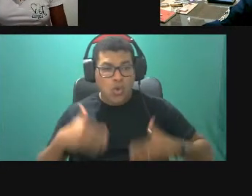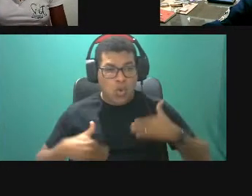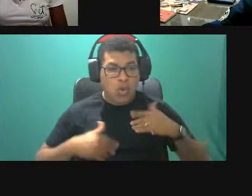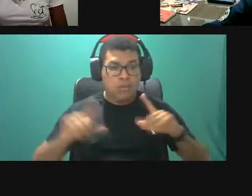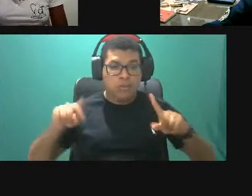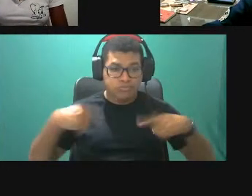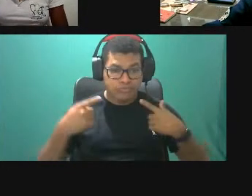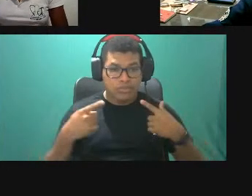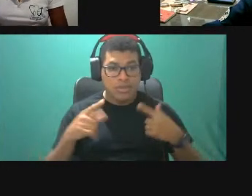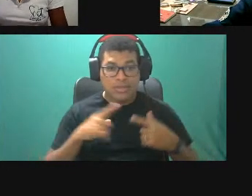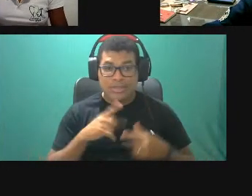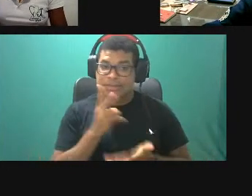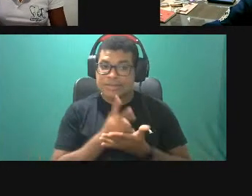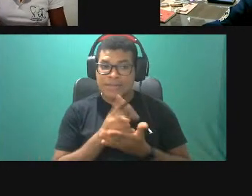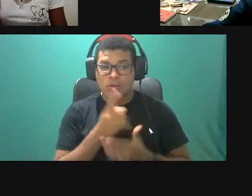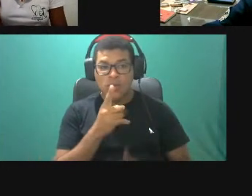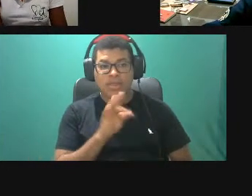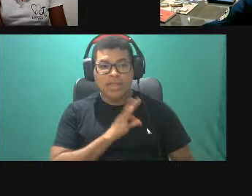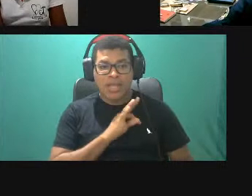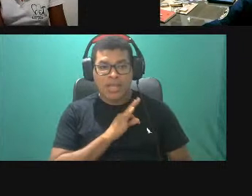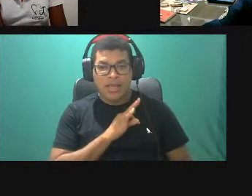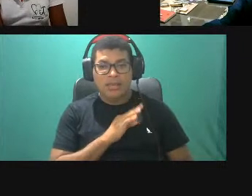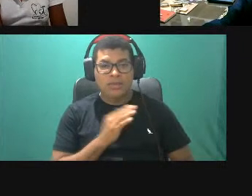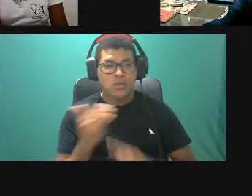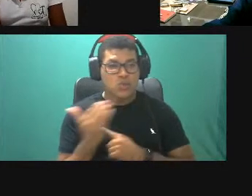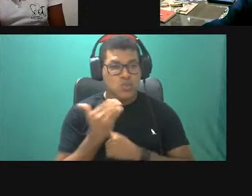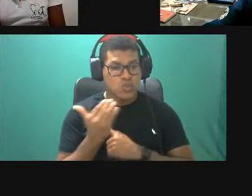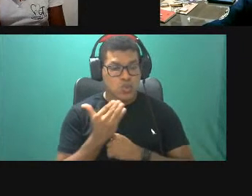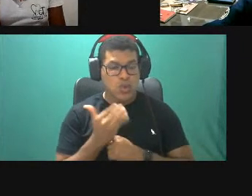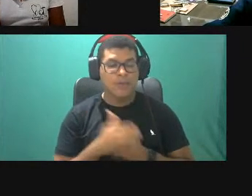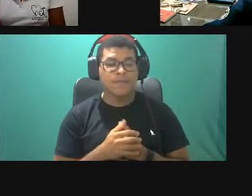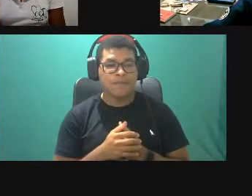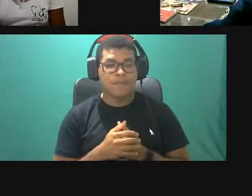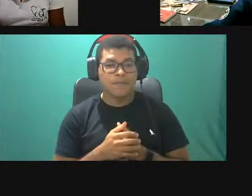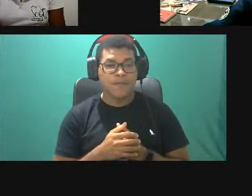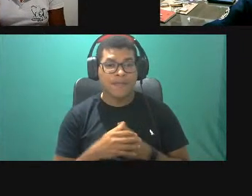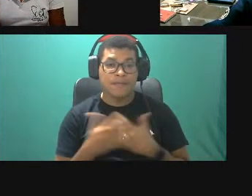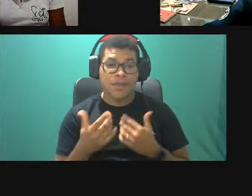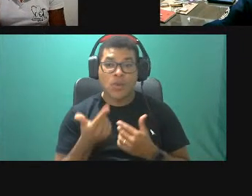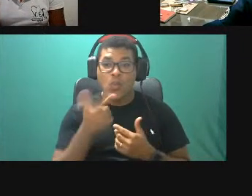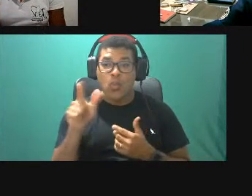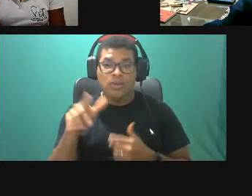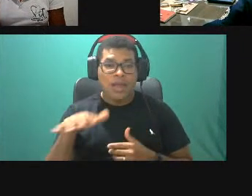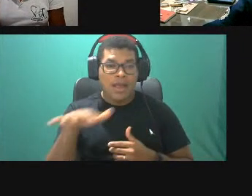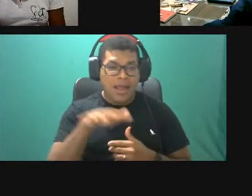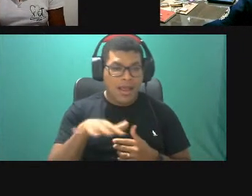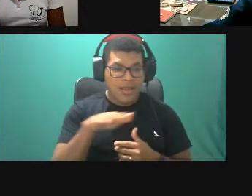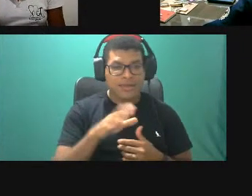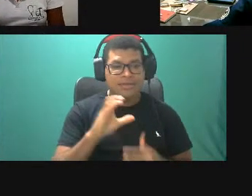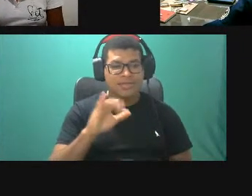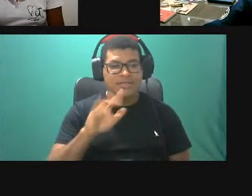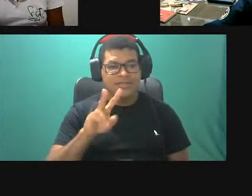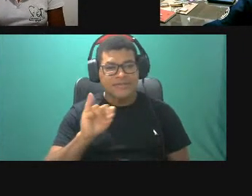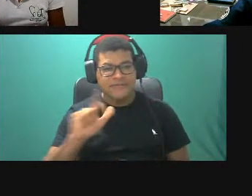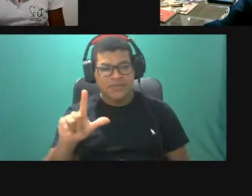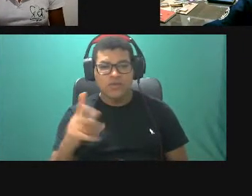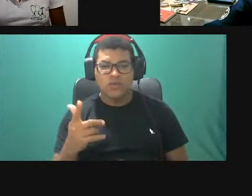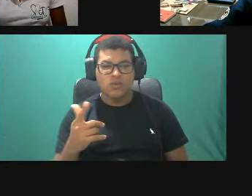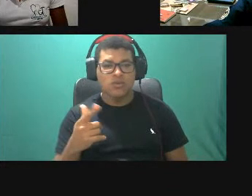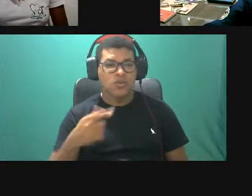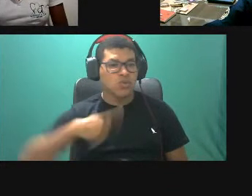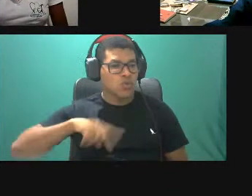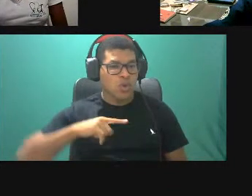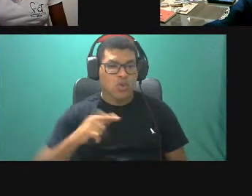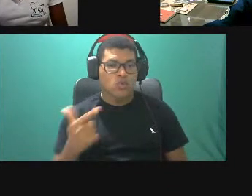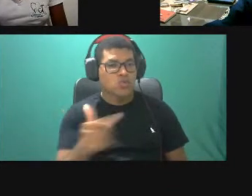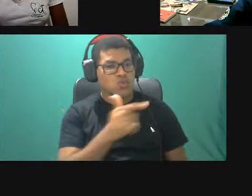técnico ali rondando, auxiliando ele, tá? Mas, assim, nas outras áreas, na cível, não temos, tá?